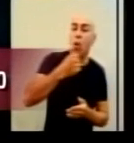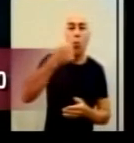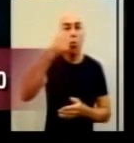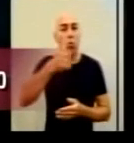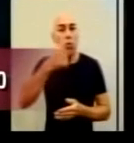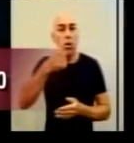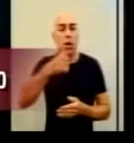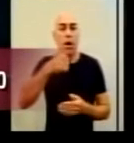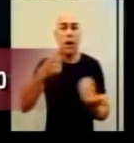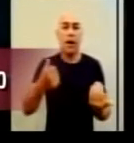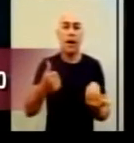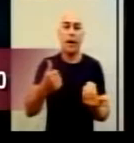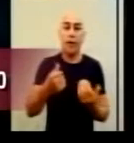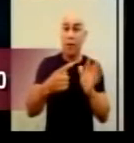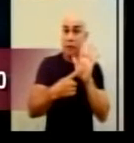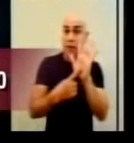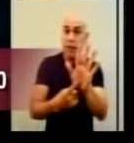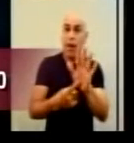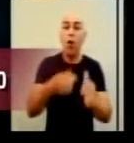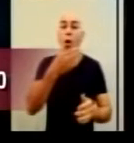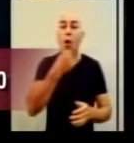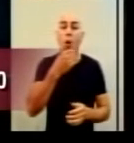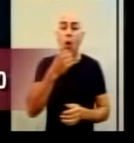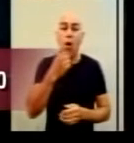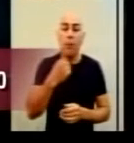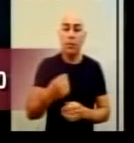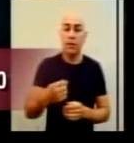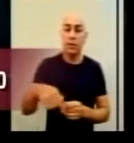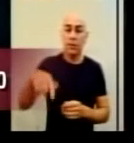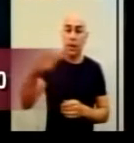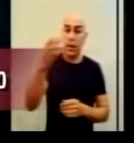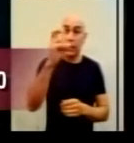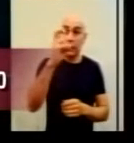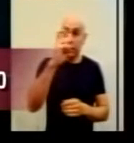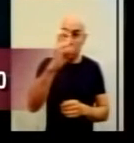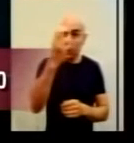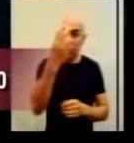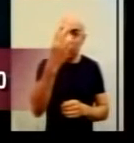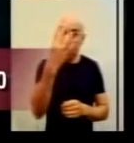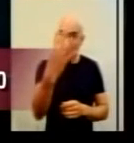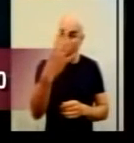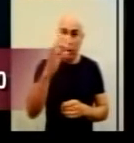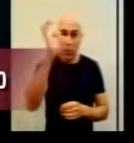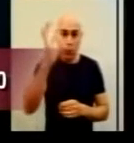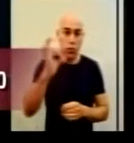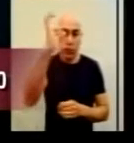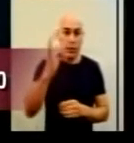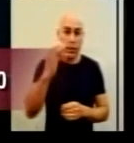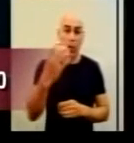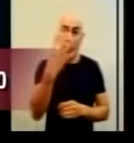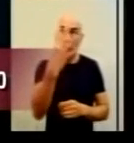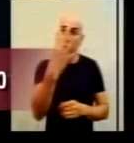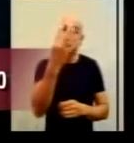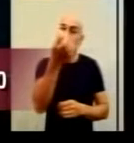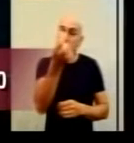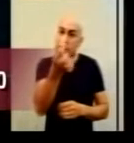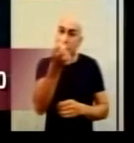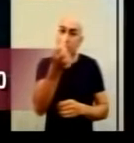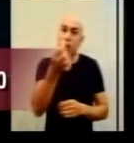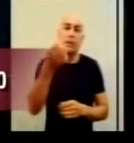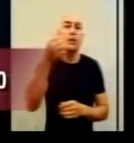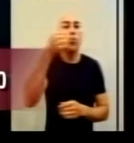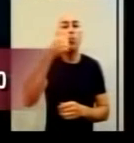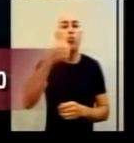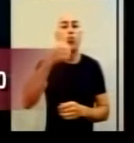sexo. Vocês podem ver que do sexo masculino, 54% dos óbitos ocorreram no sexo masculino e 46% no sexo